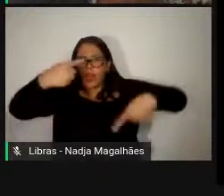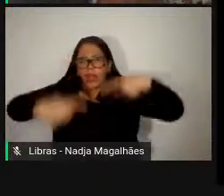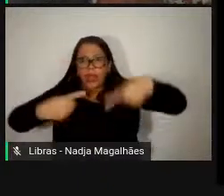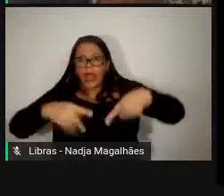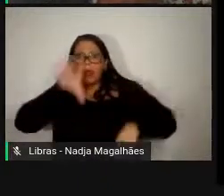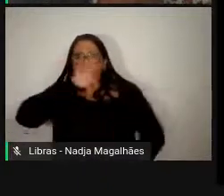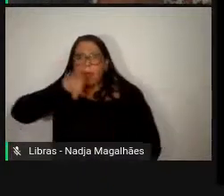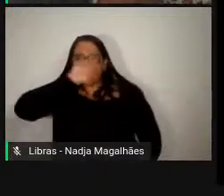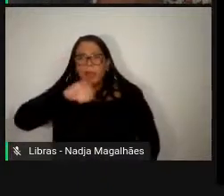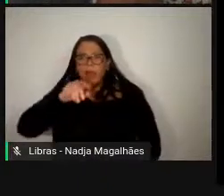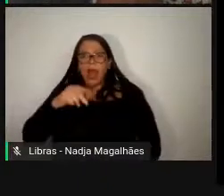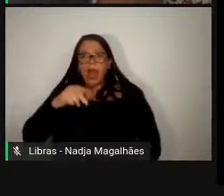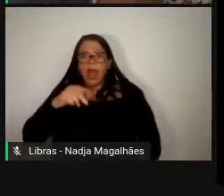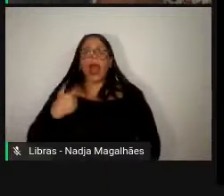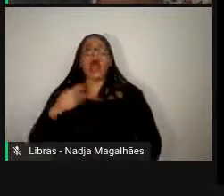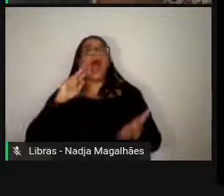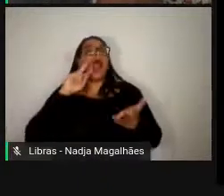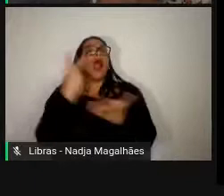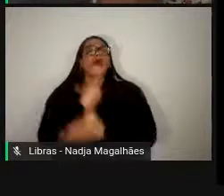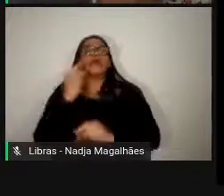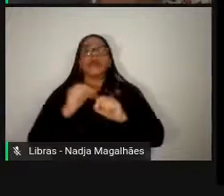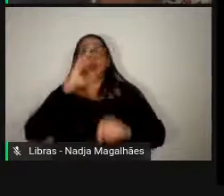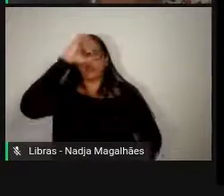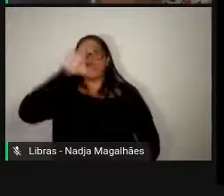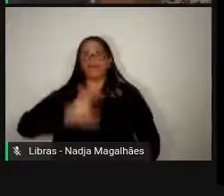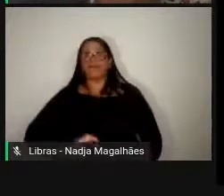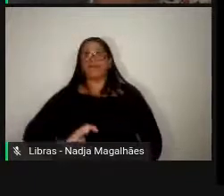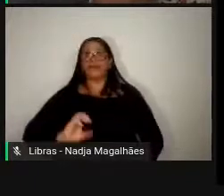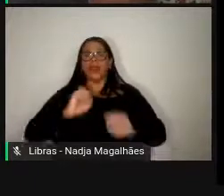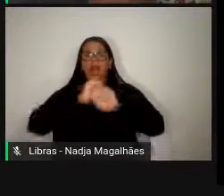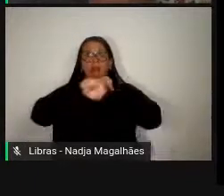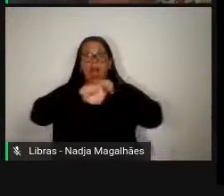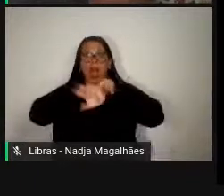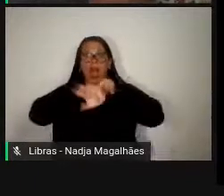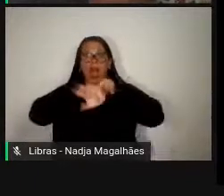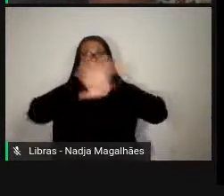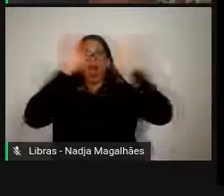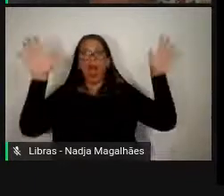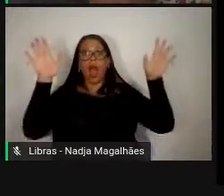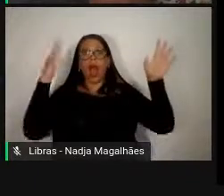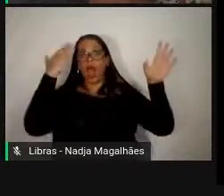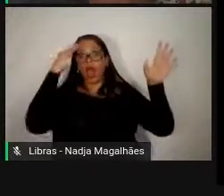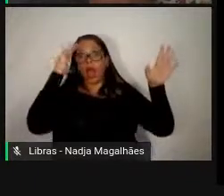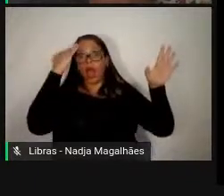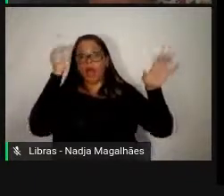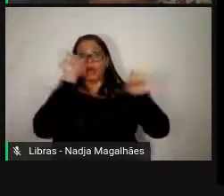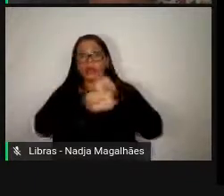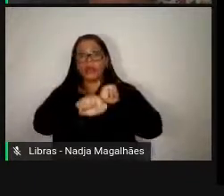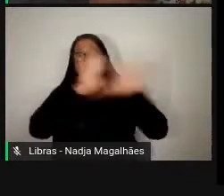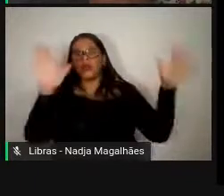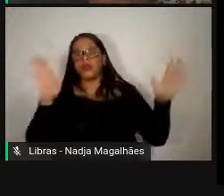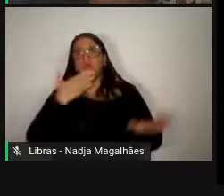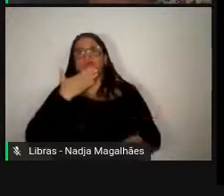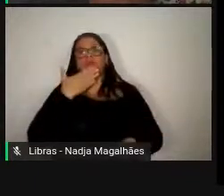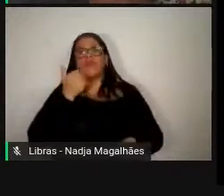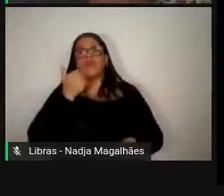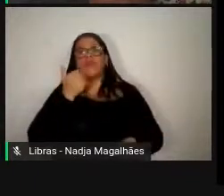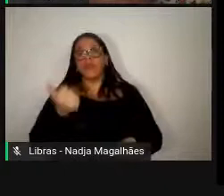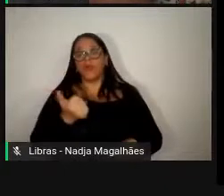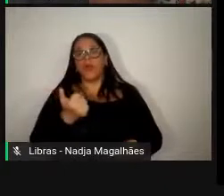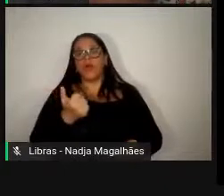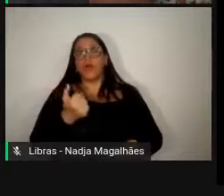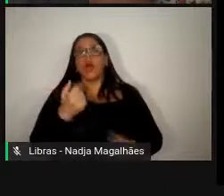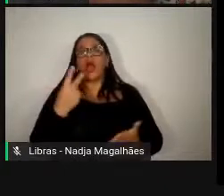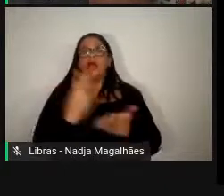um entendimento melhor, né, do que está acontecendo no exato momento da sessão. E aí quem acompanha plenário sabe, né, que muitas vezes